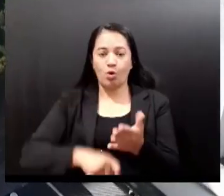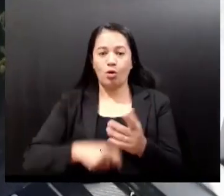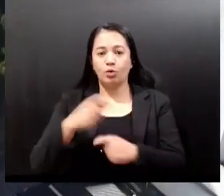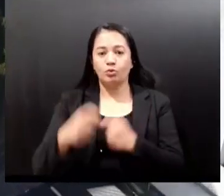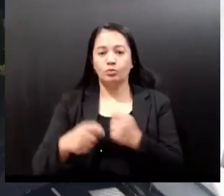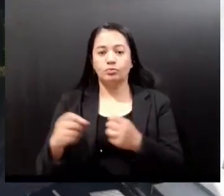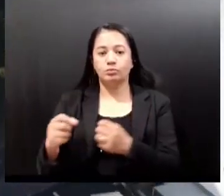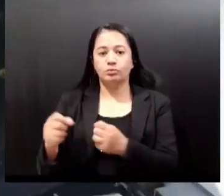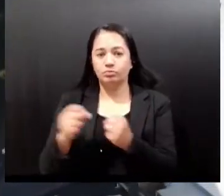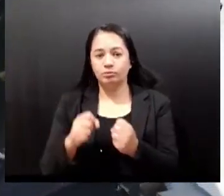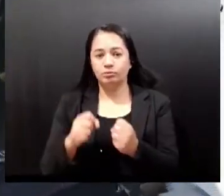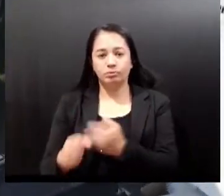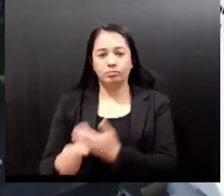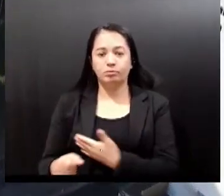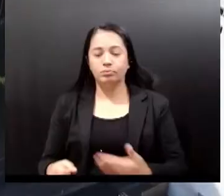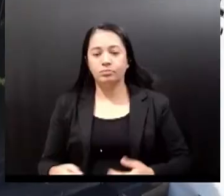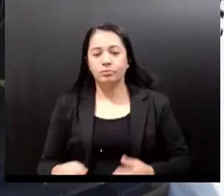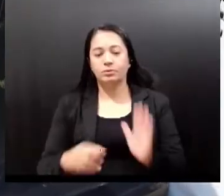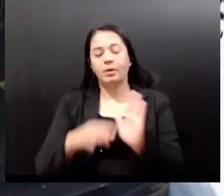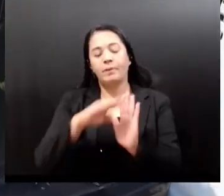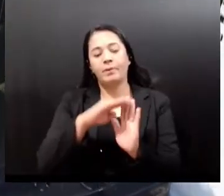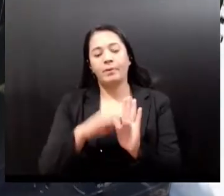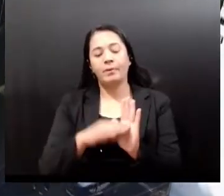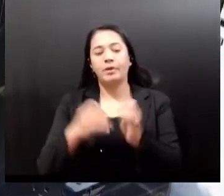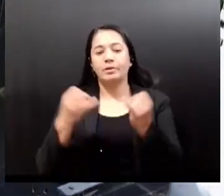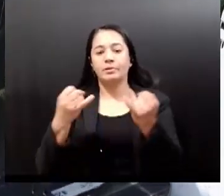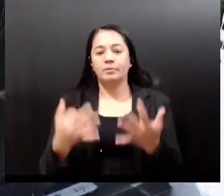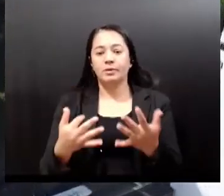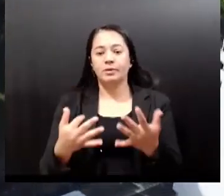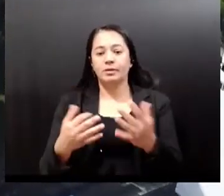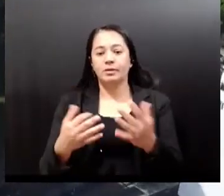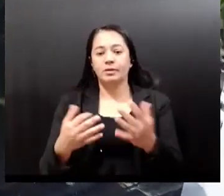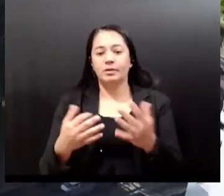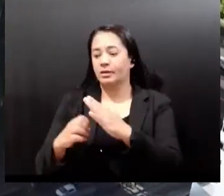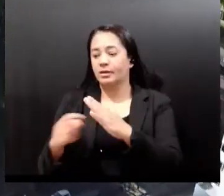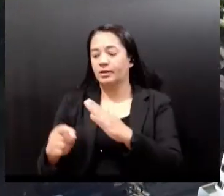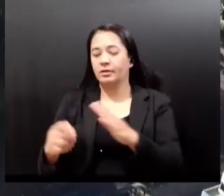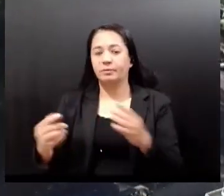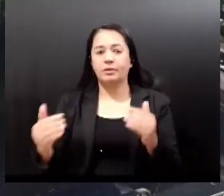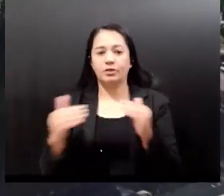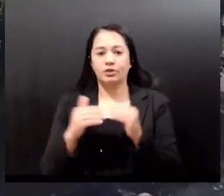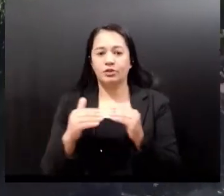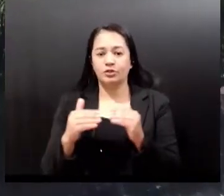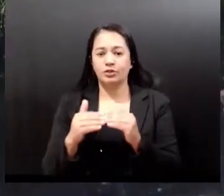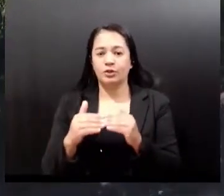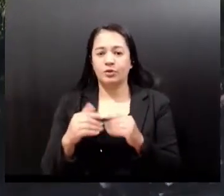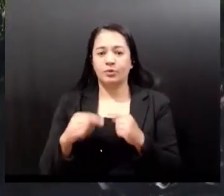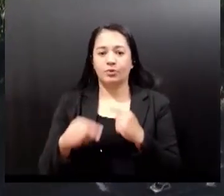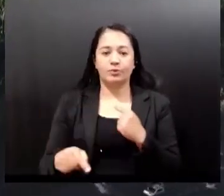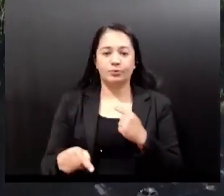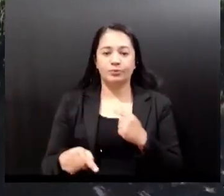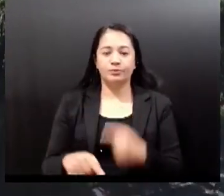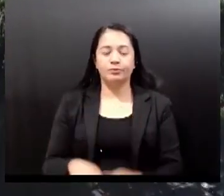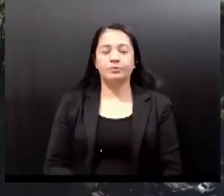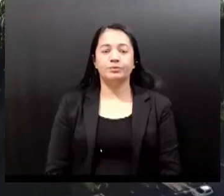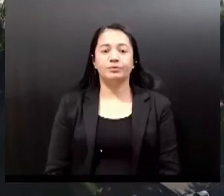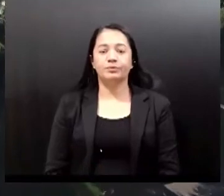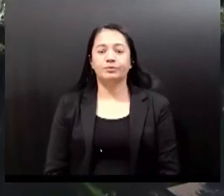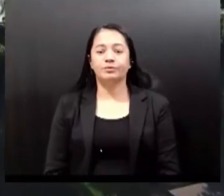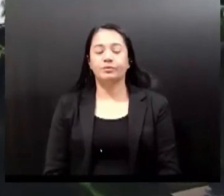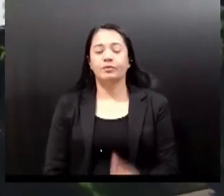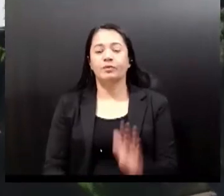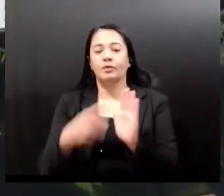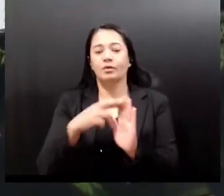contenham cláusula declarando que a empresa não se enquadra nas situações previstas. A norma também valerá